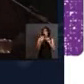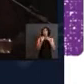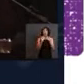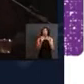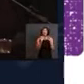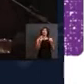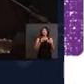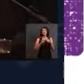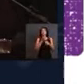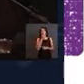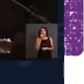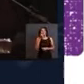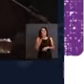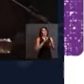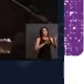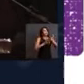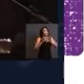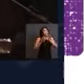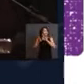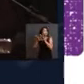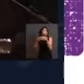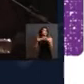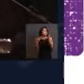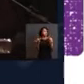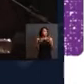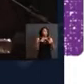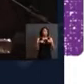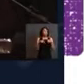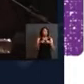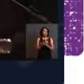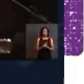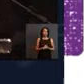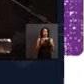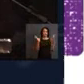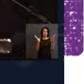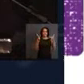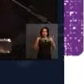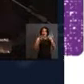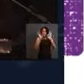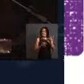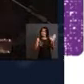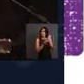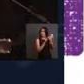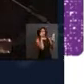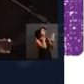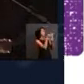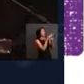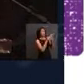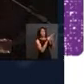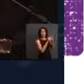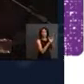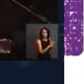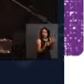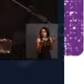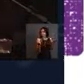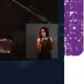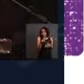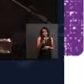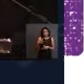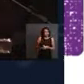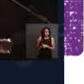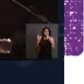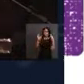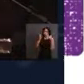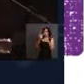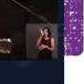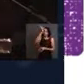definir boas estratégias de trabalho, com foco, definindo metas, sabendo aonde estão e aonde pretendem